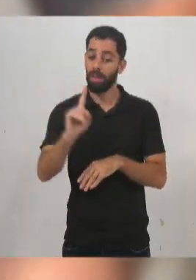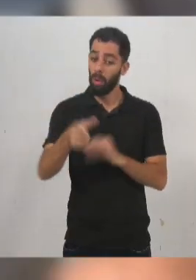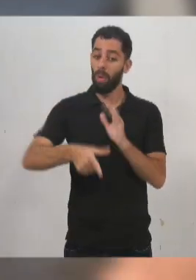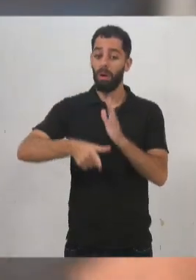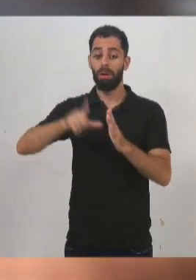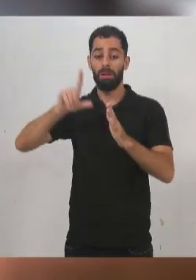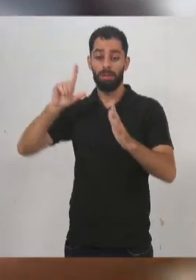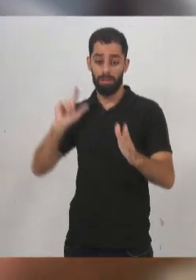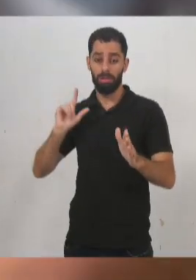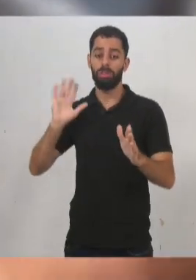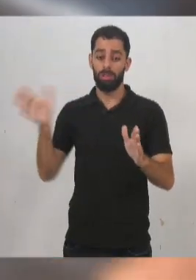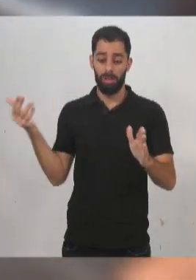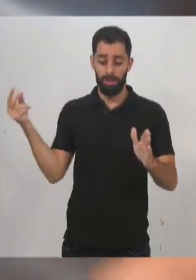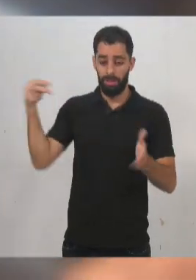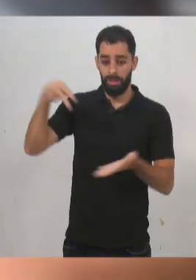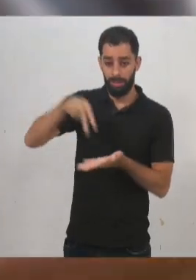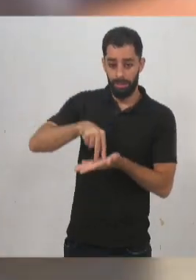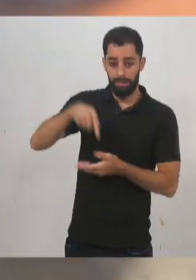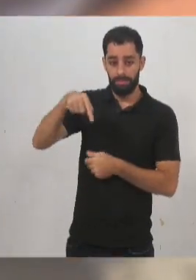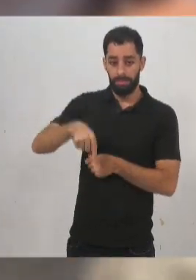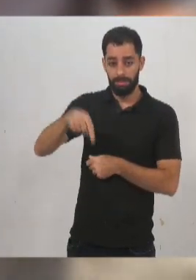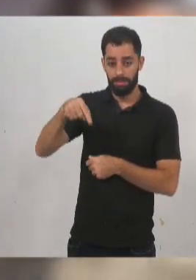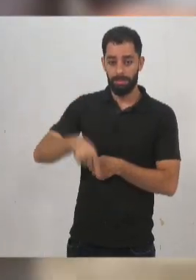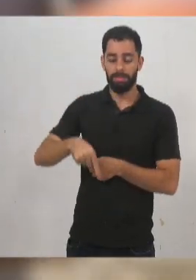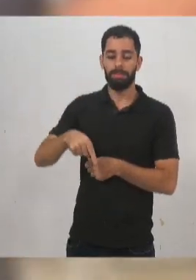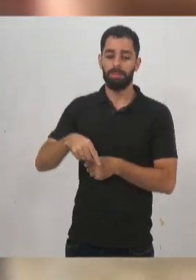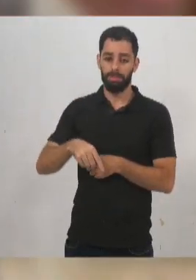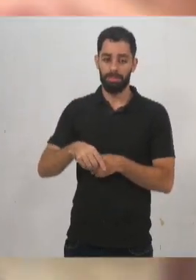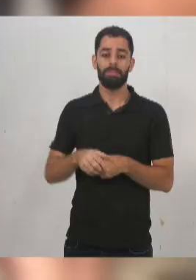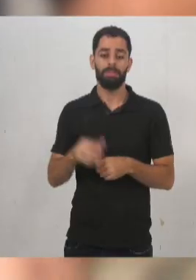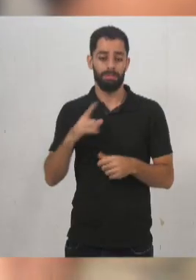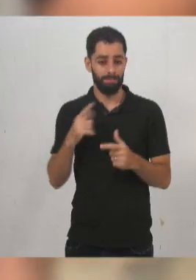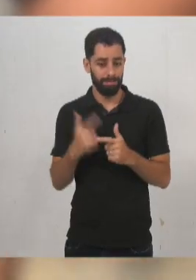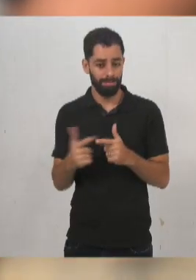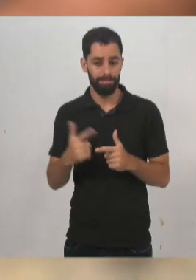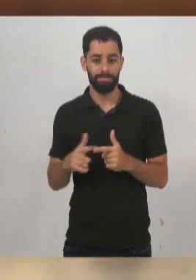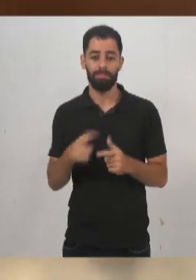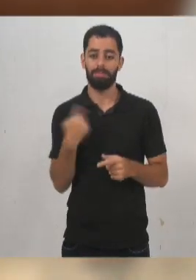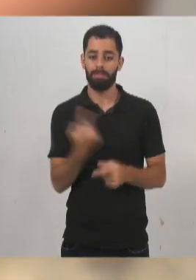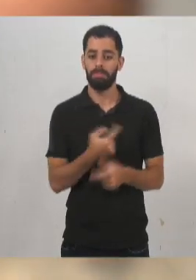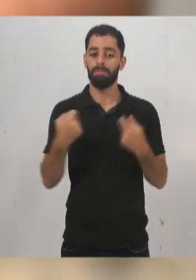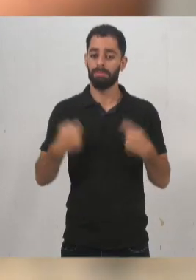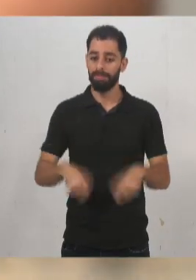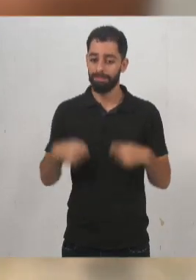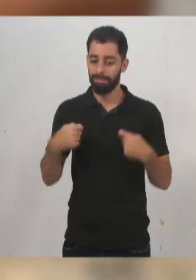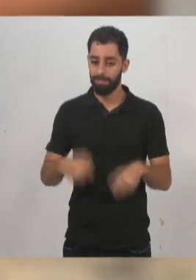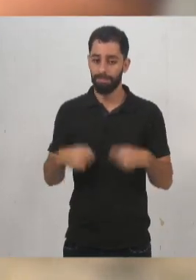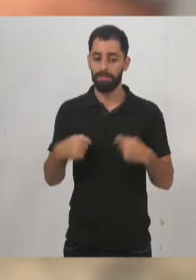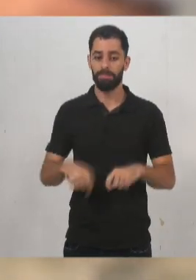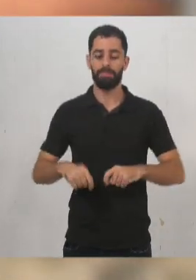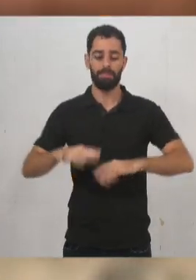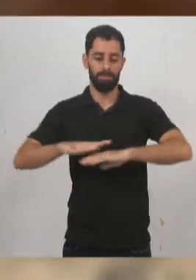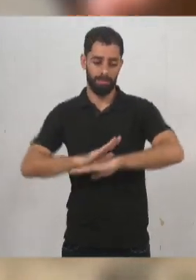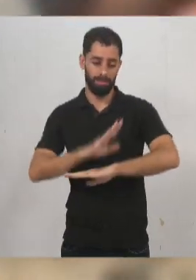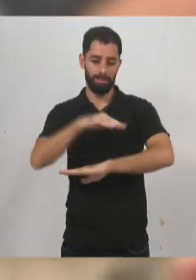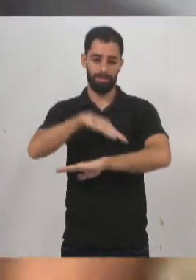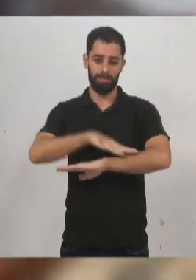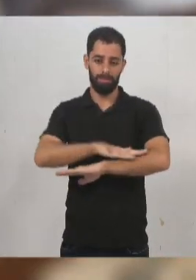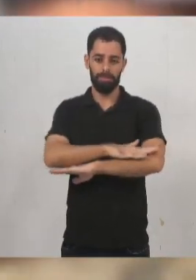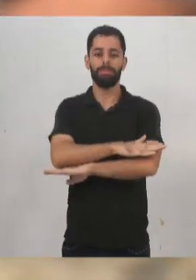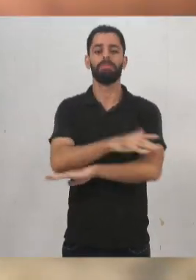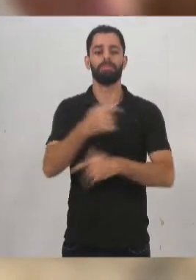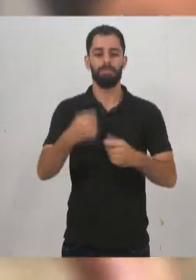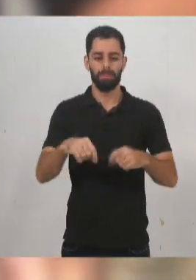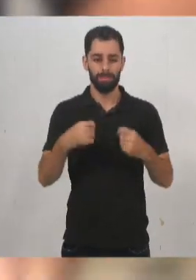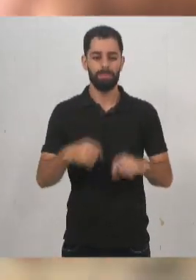tá aqui inclusive já aconteceu algo ali a gente precisa de uma faixa elevada de uma lombada